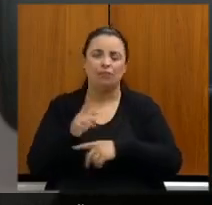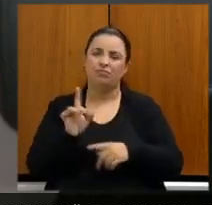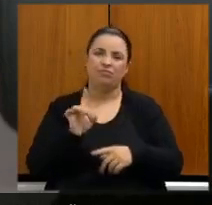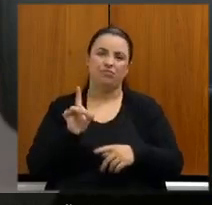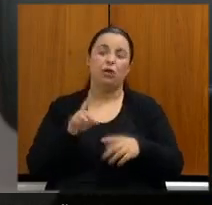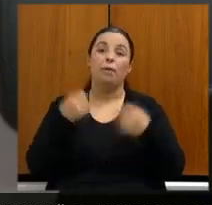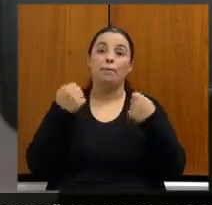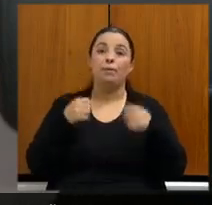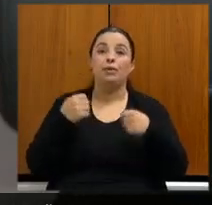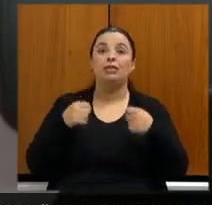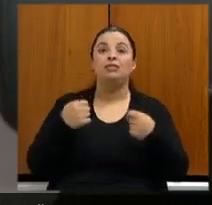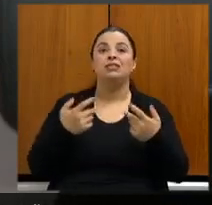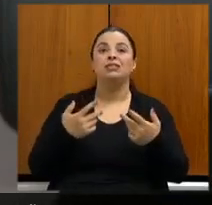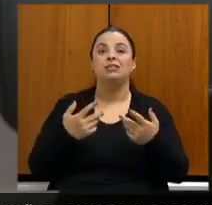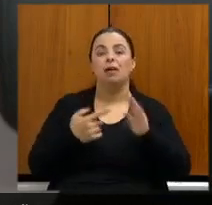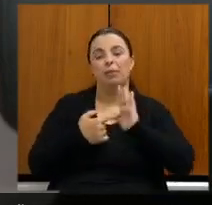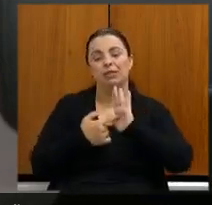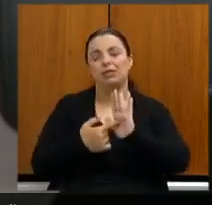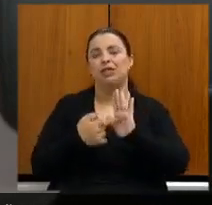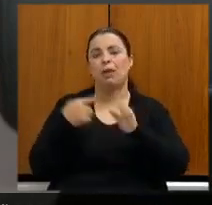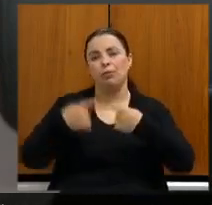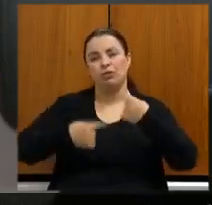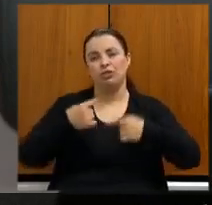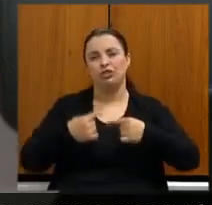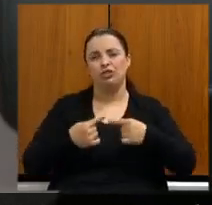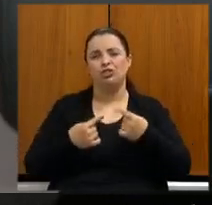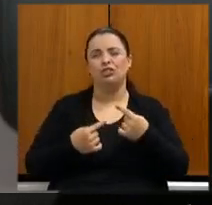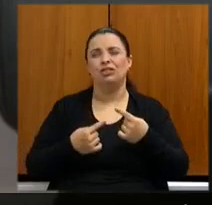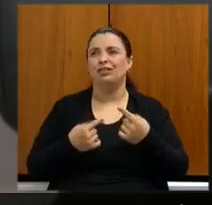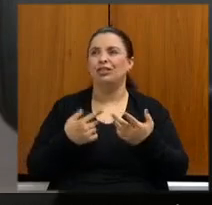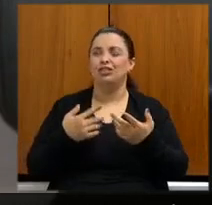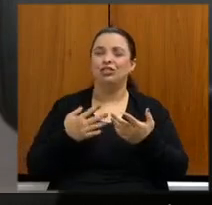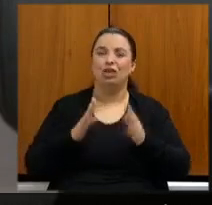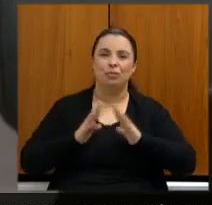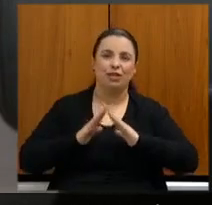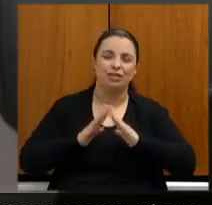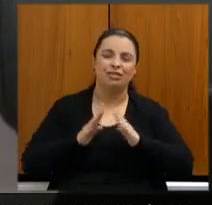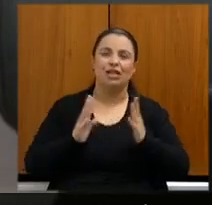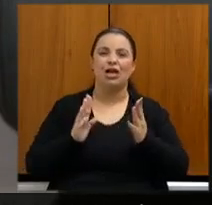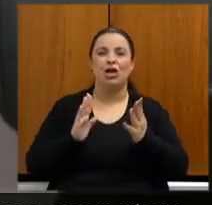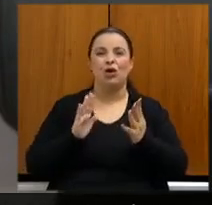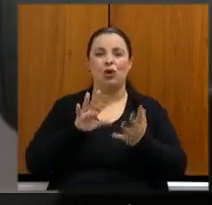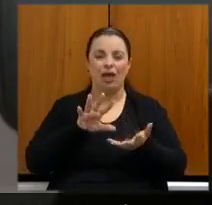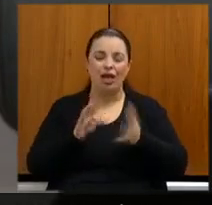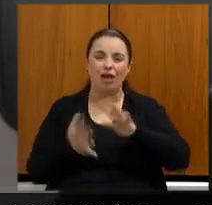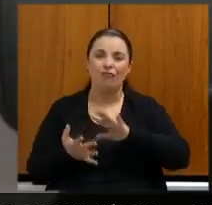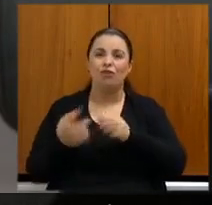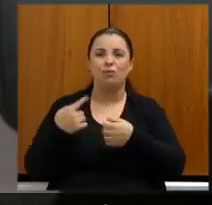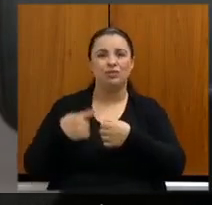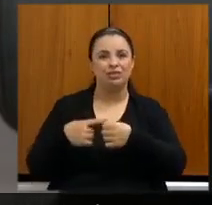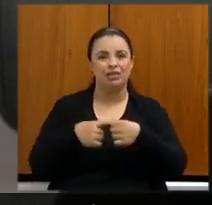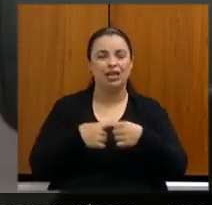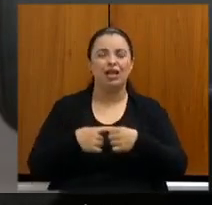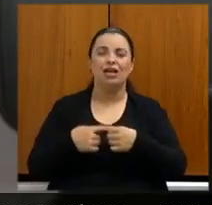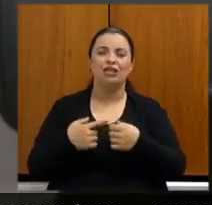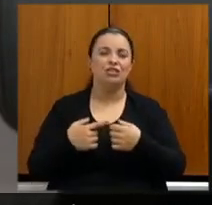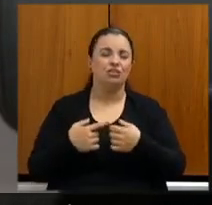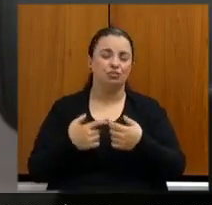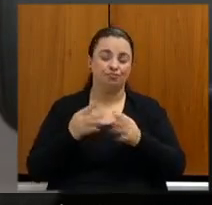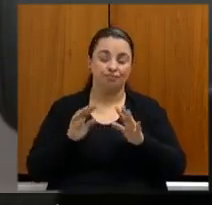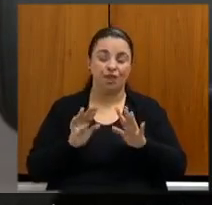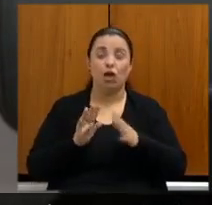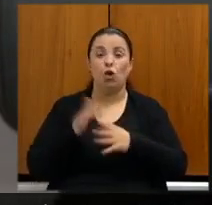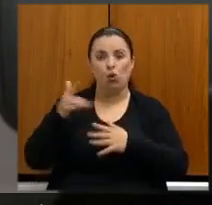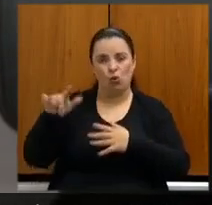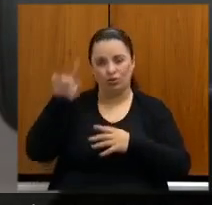vou não vou falar muito caro acho que todo mundo que vai trazer um pouco disso né por isso que habitação e o bana mas